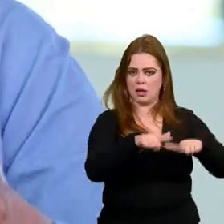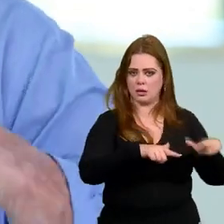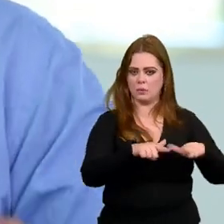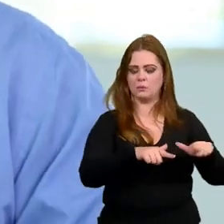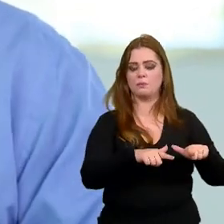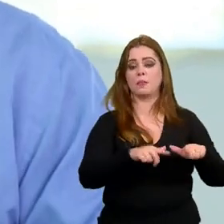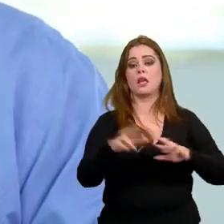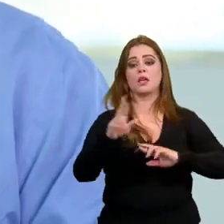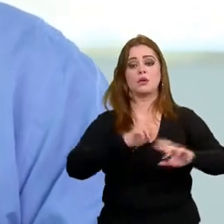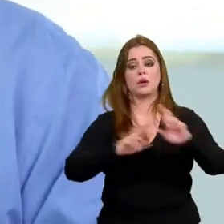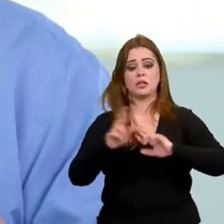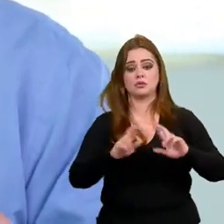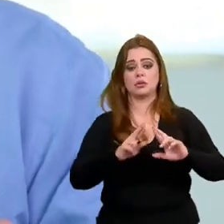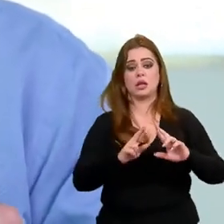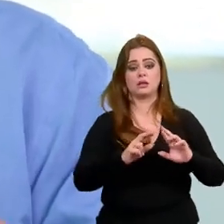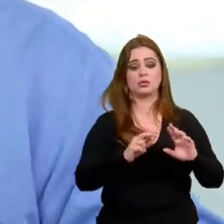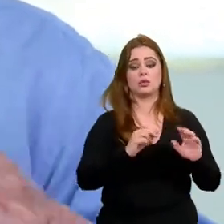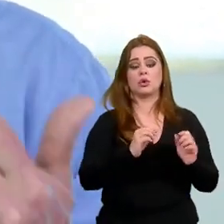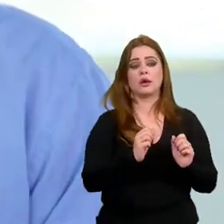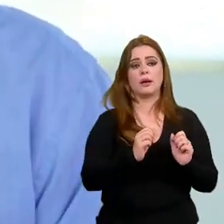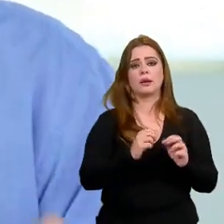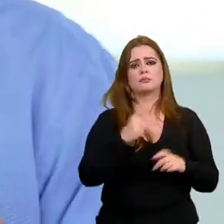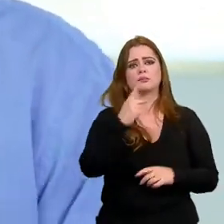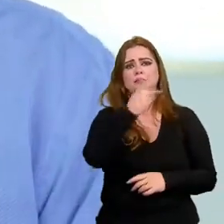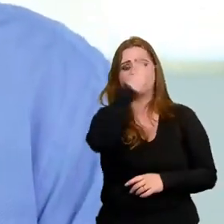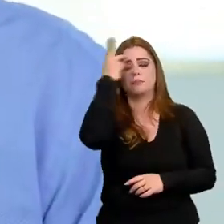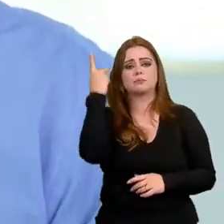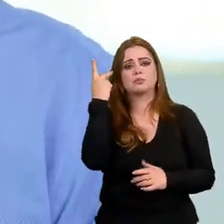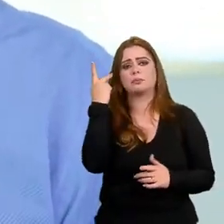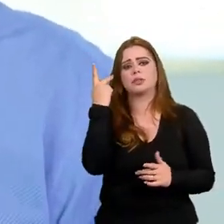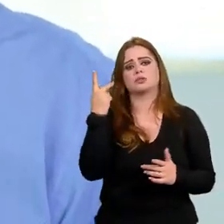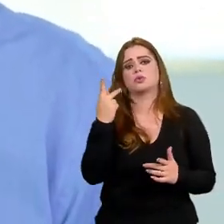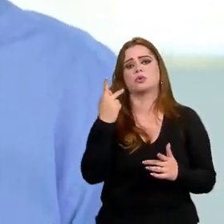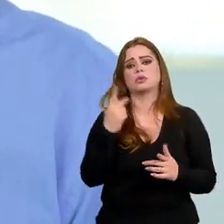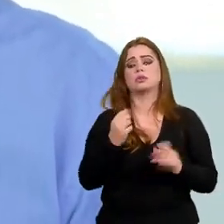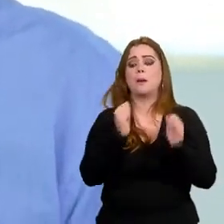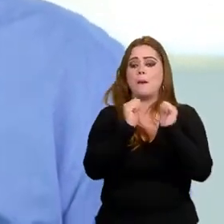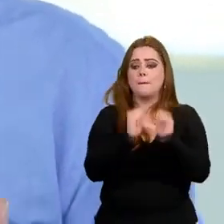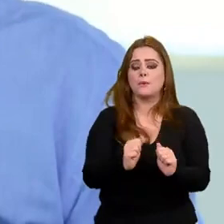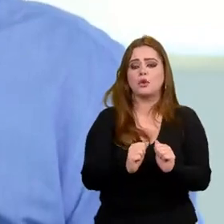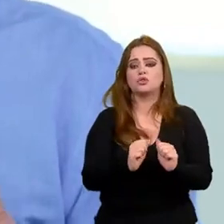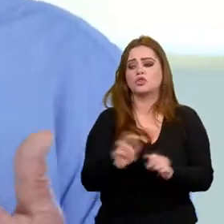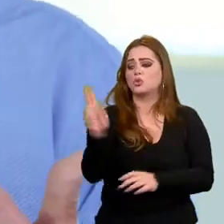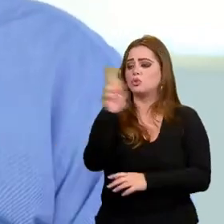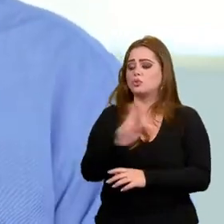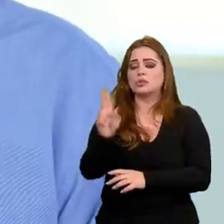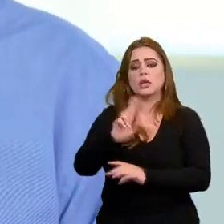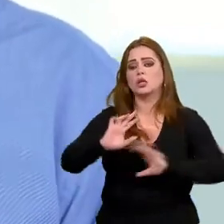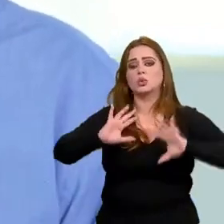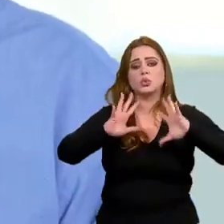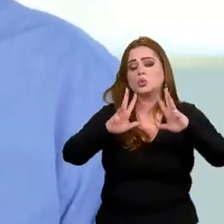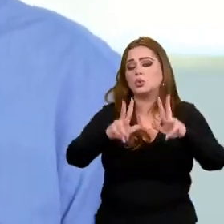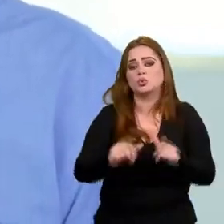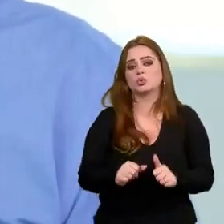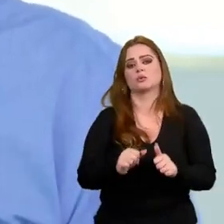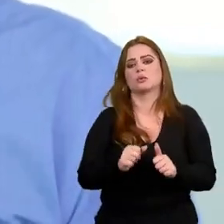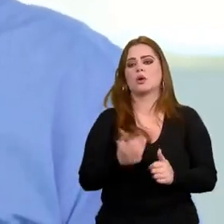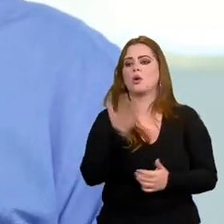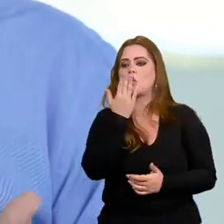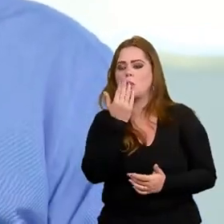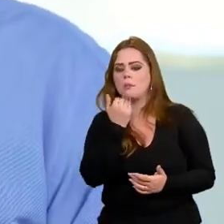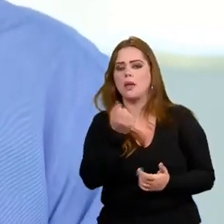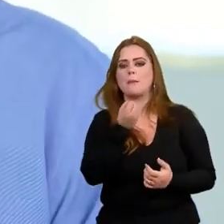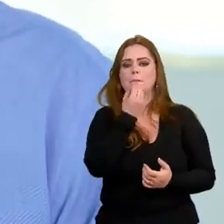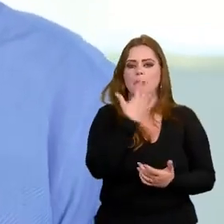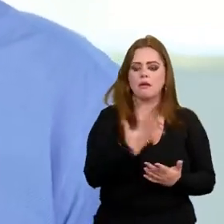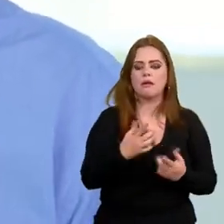distribuído em forma de salário para que a gente possa usufruir daquilo que a gente produz, para a gente comer aquilo que a gente quer, para a gente